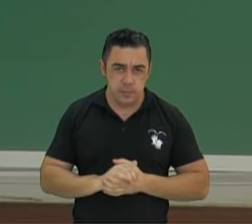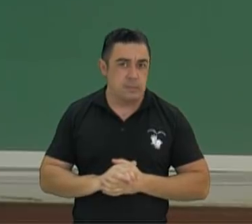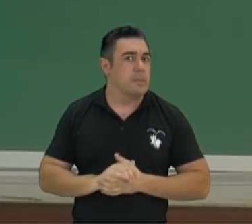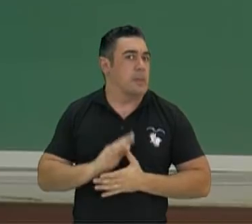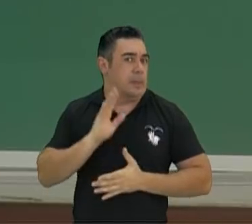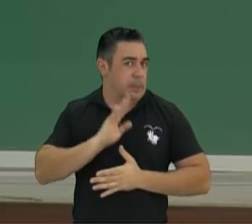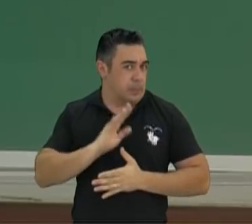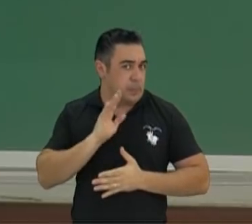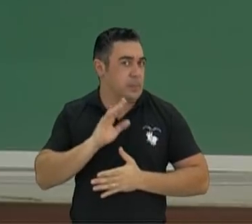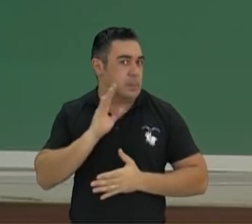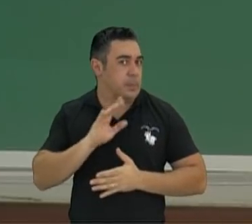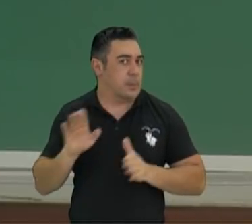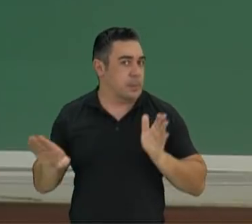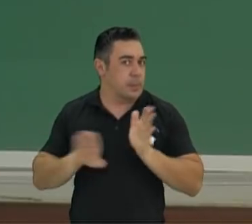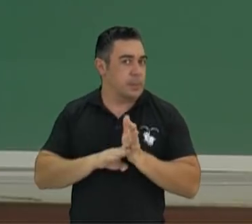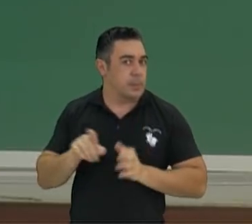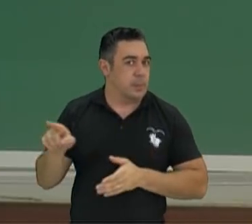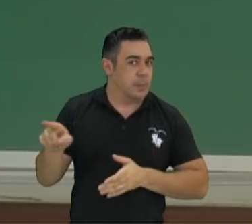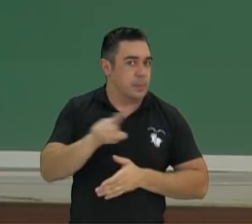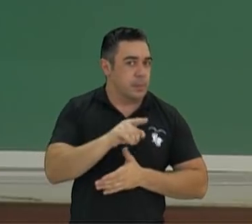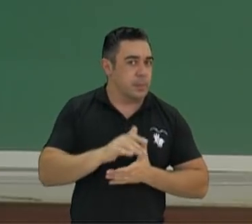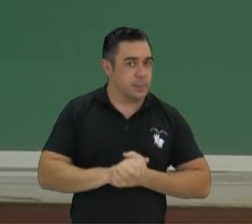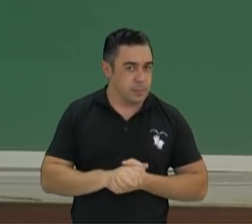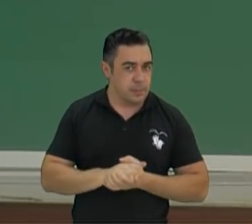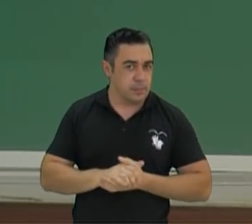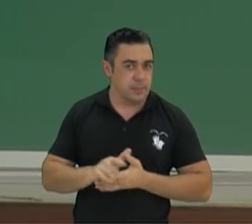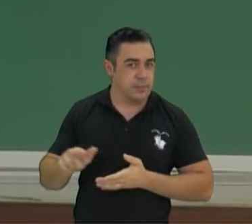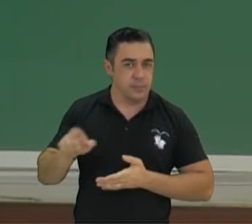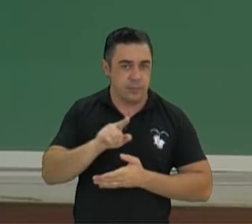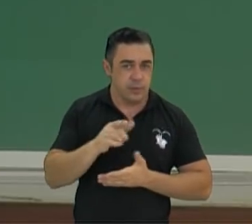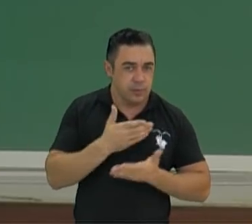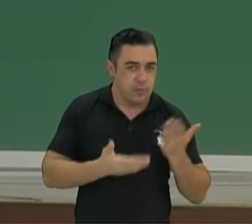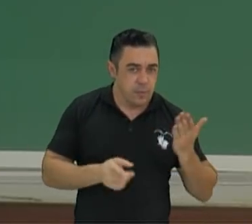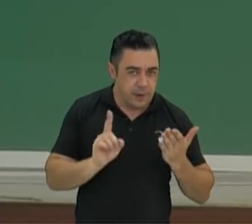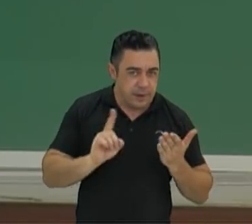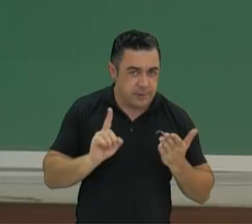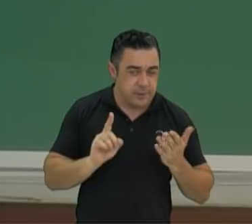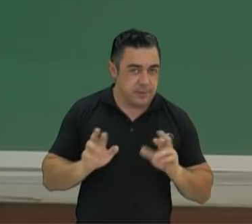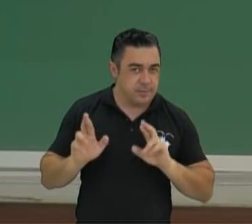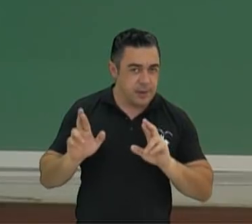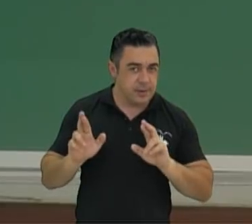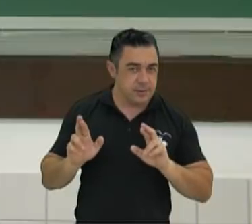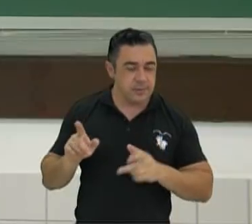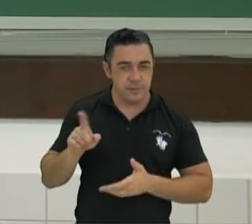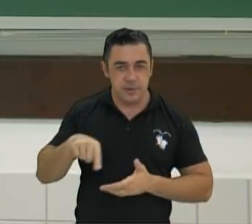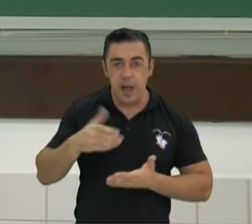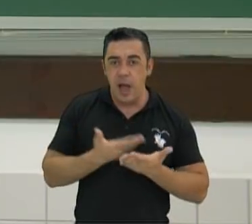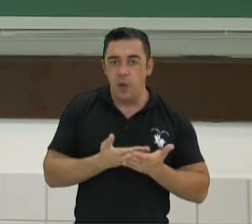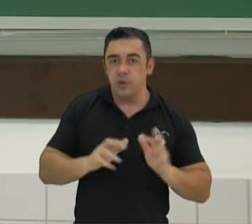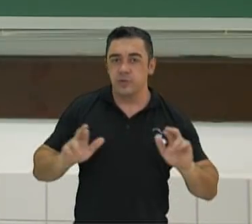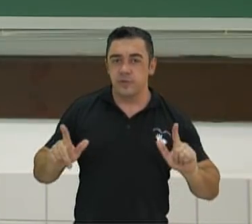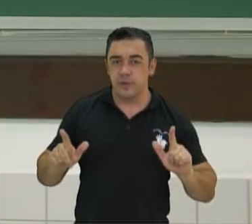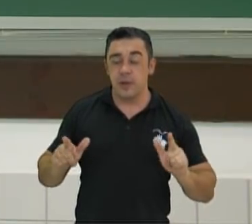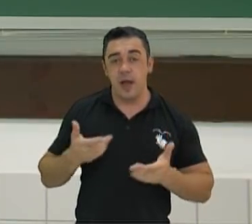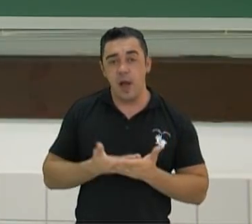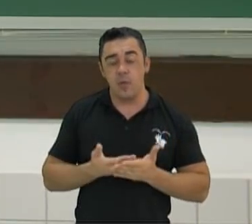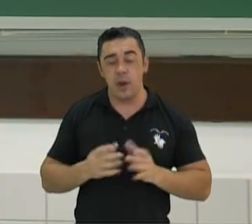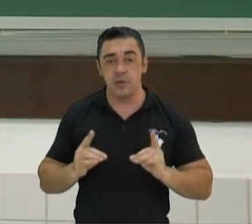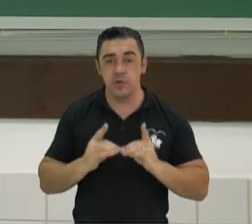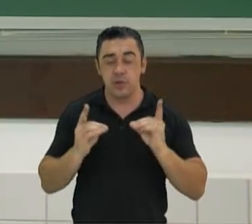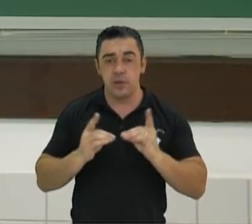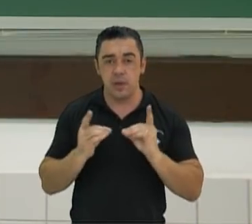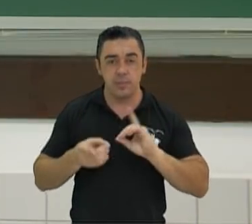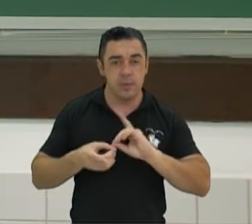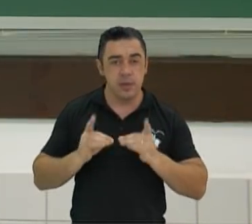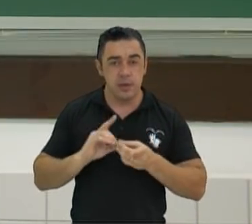muito legal está por vir para vocês, hein? Vocês não perdem por esperar. Uma aula diferente, uma aula dinâmica, é